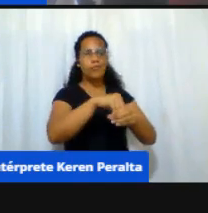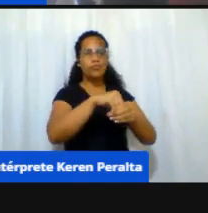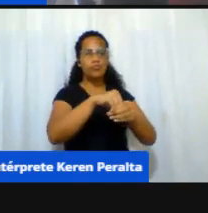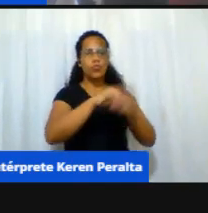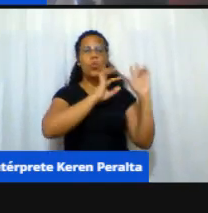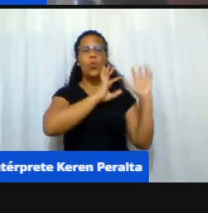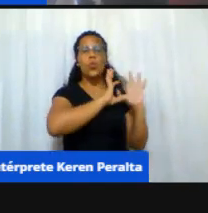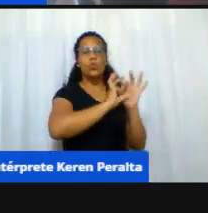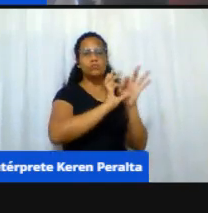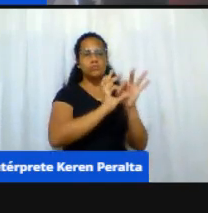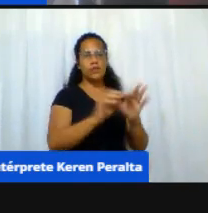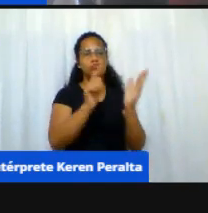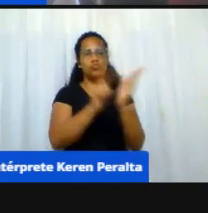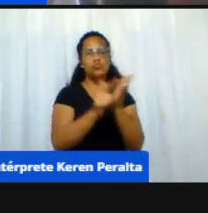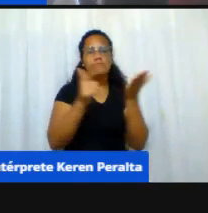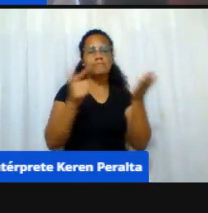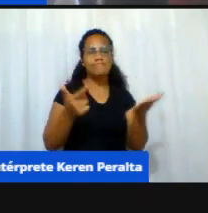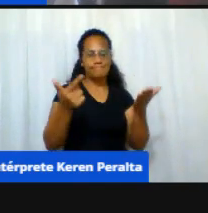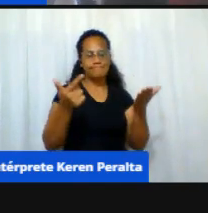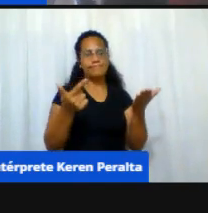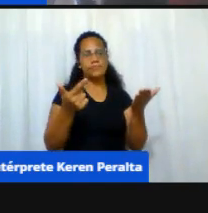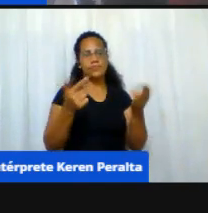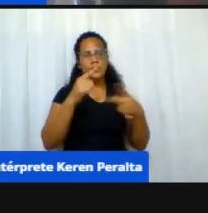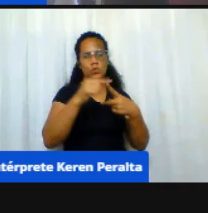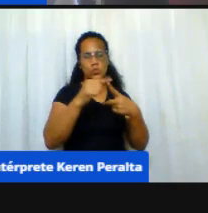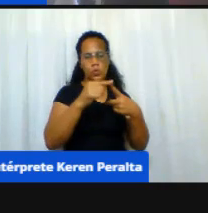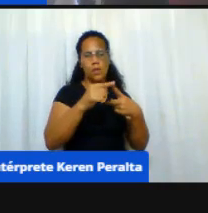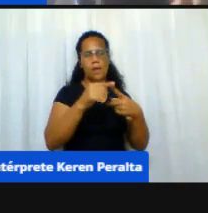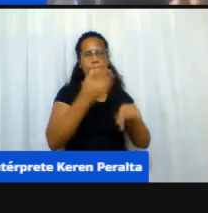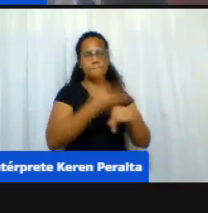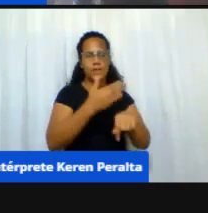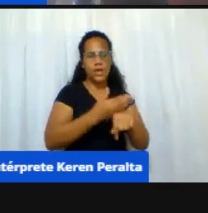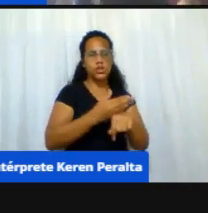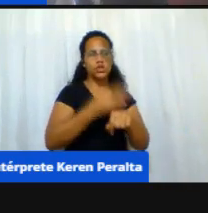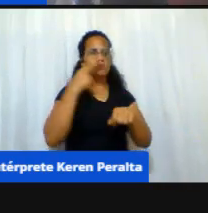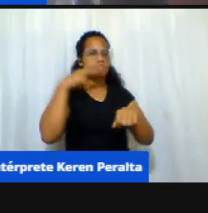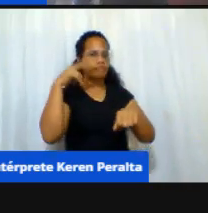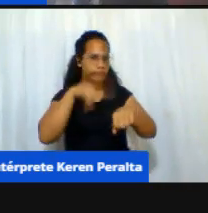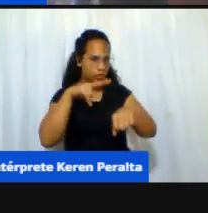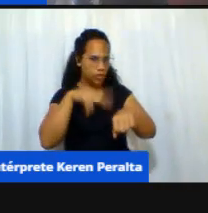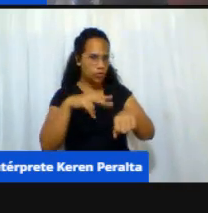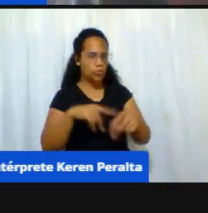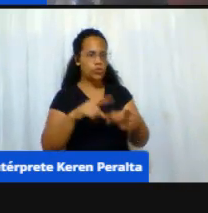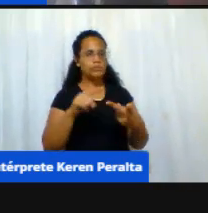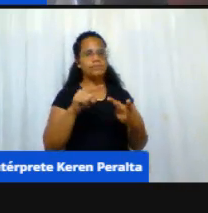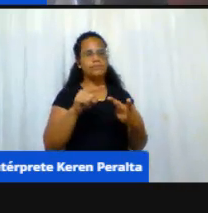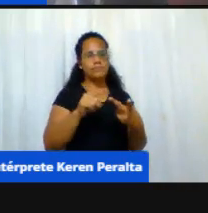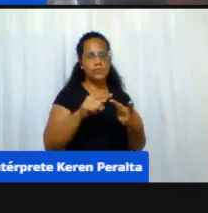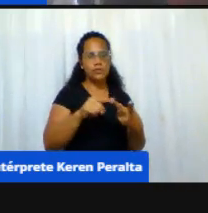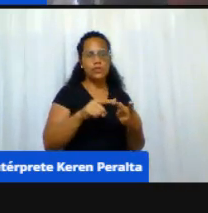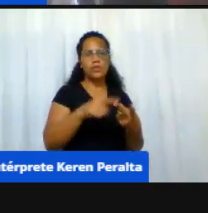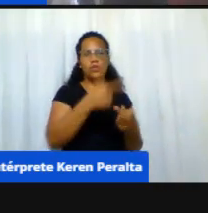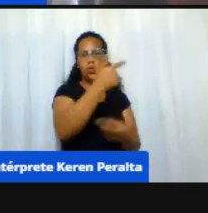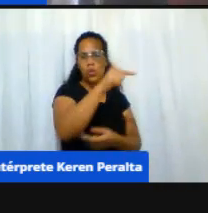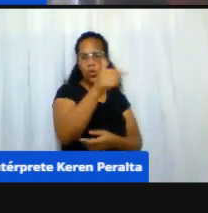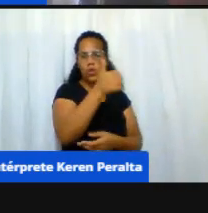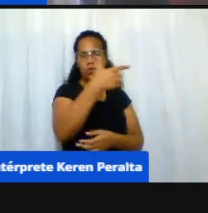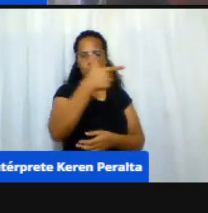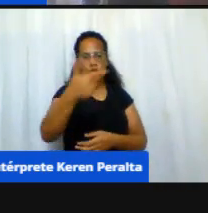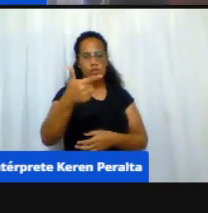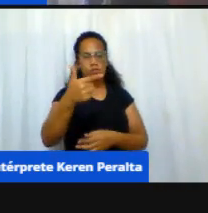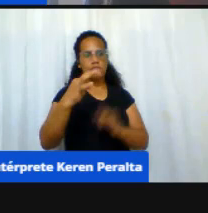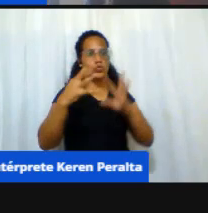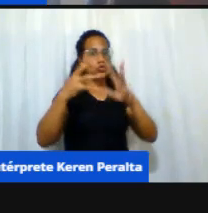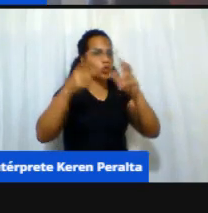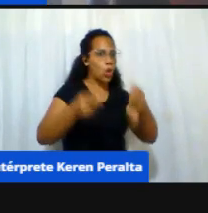linguagem e leitura, e as outras 12 ao que se denominou todos os campos de atuação, com a prática